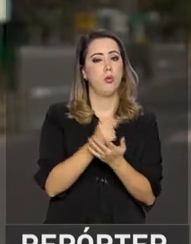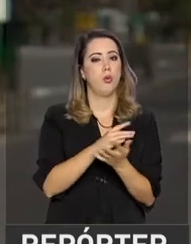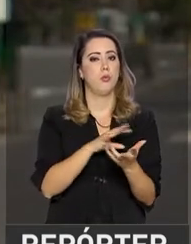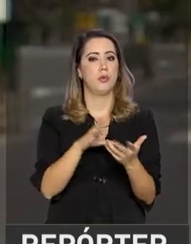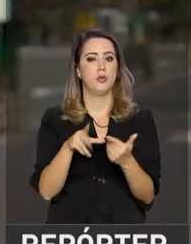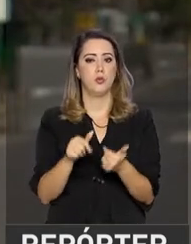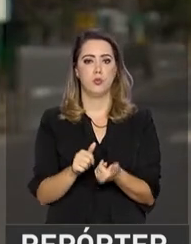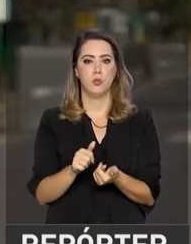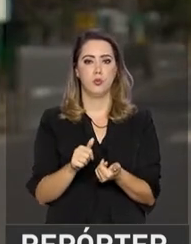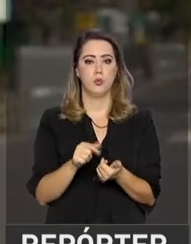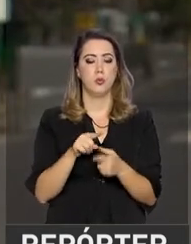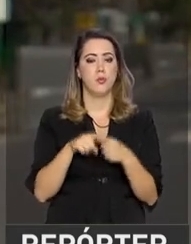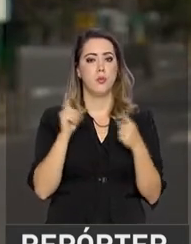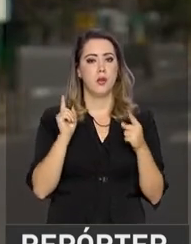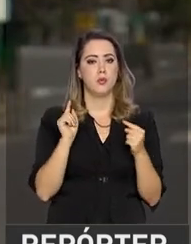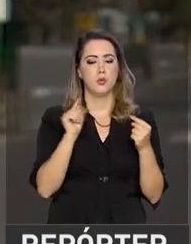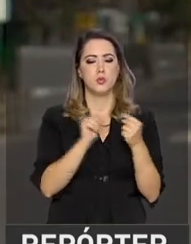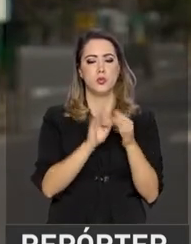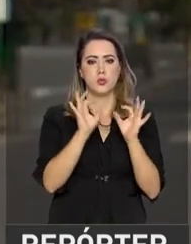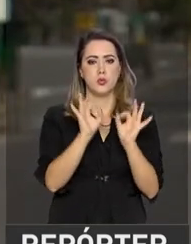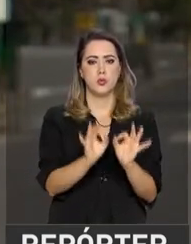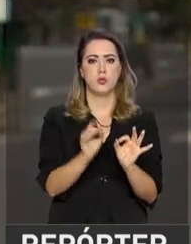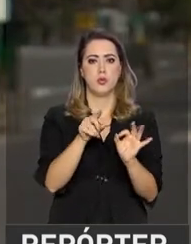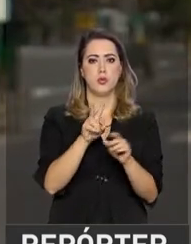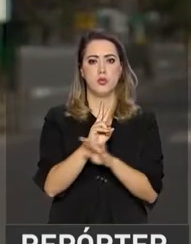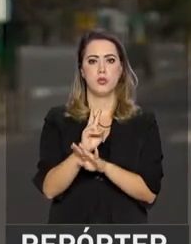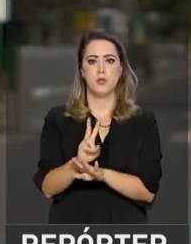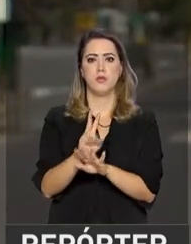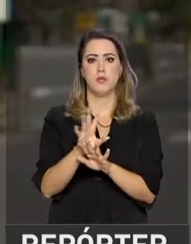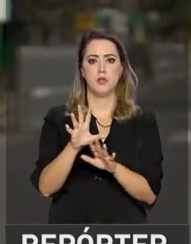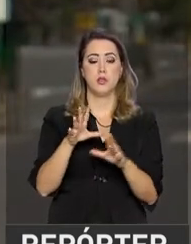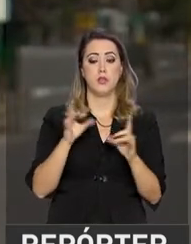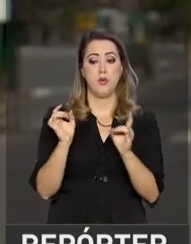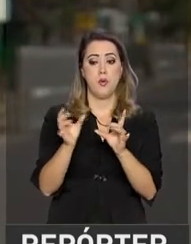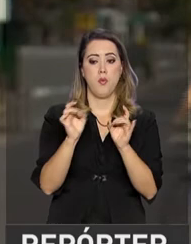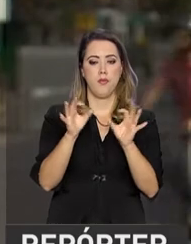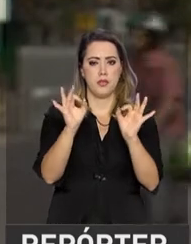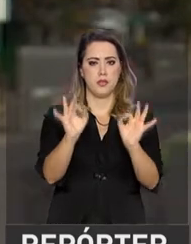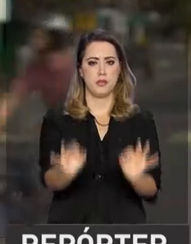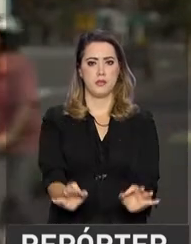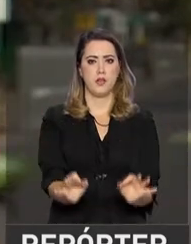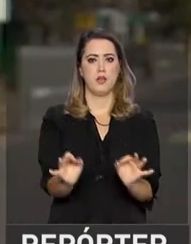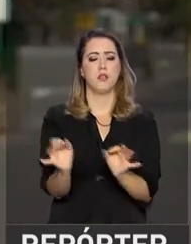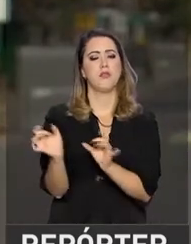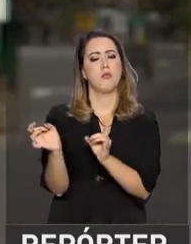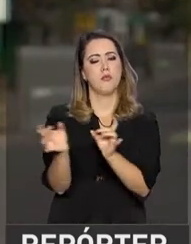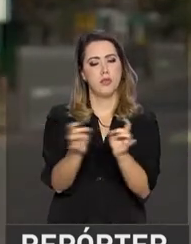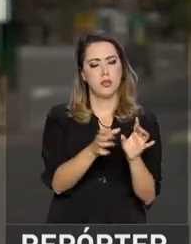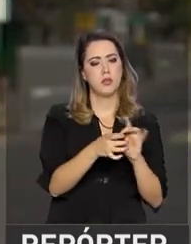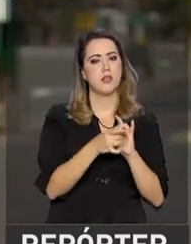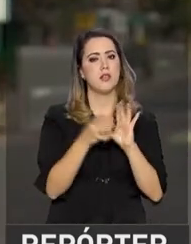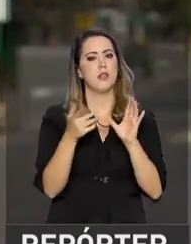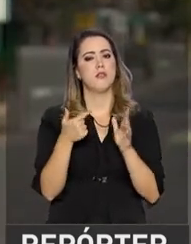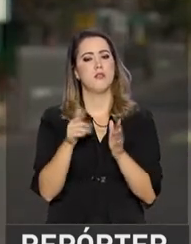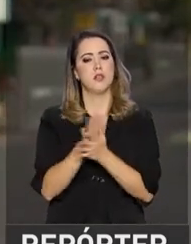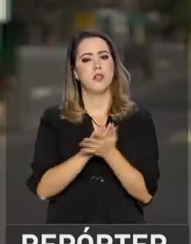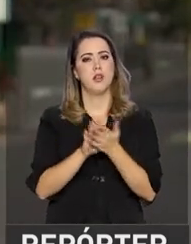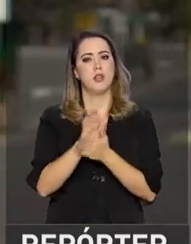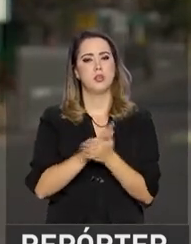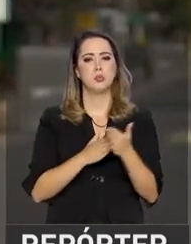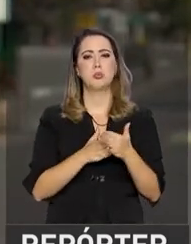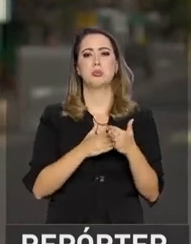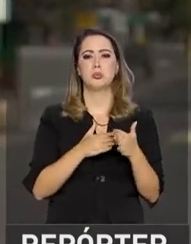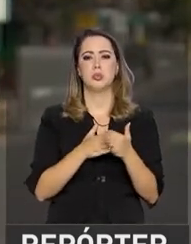objetivo da mc é defender uma globalização justa e um comércio livre sem barreiras